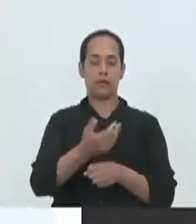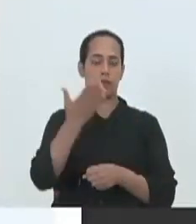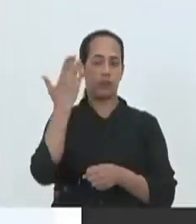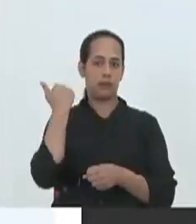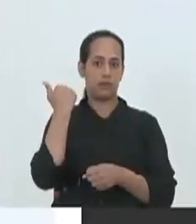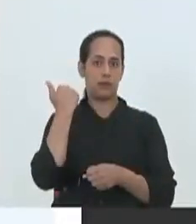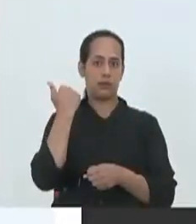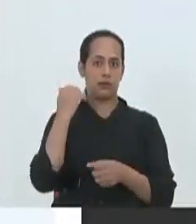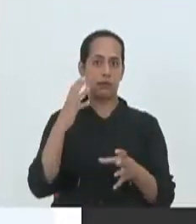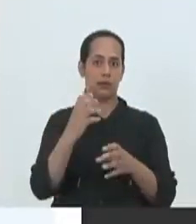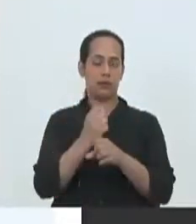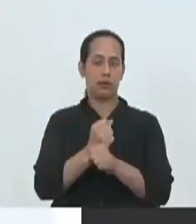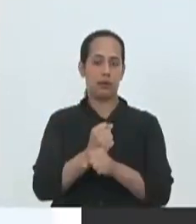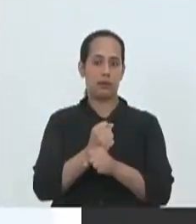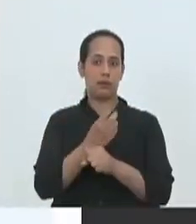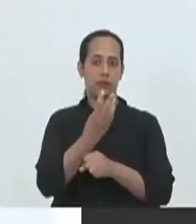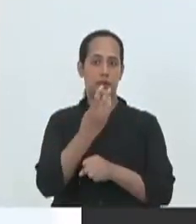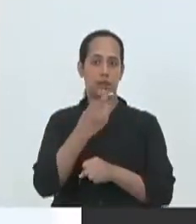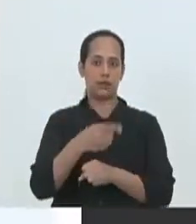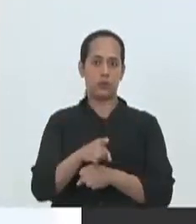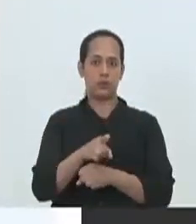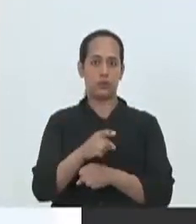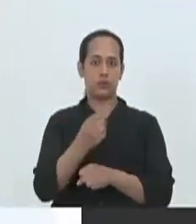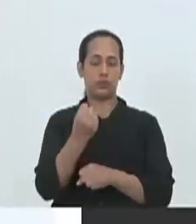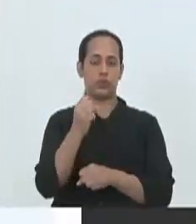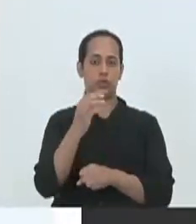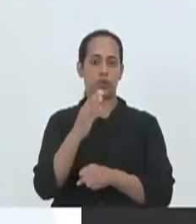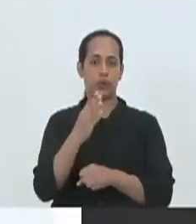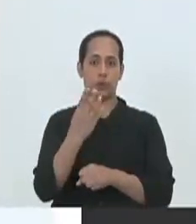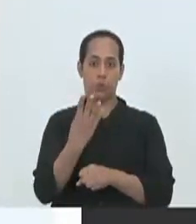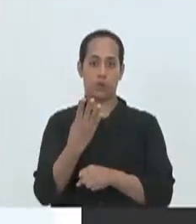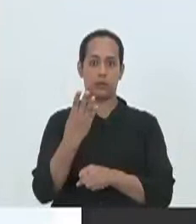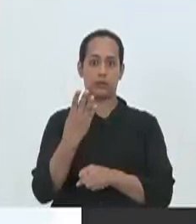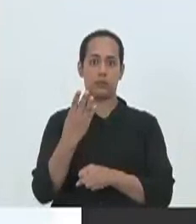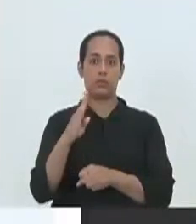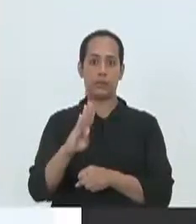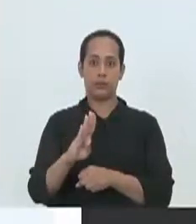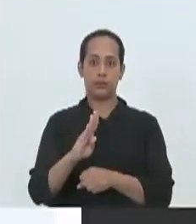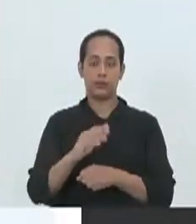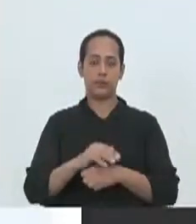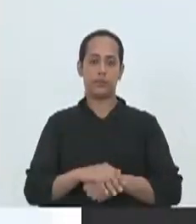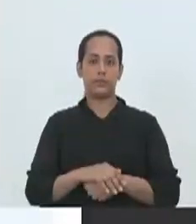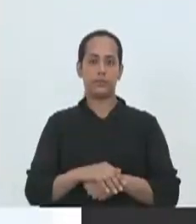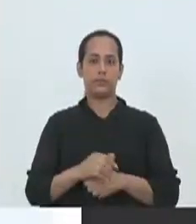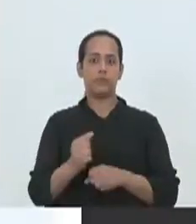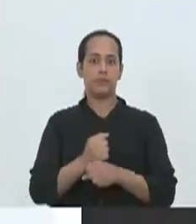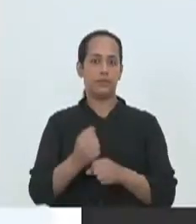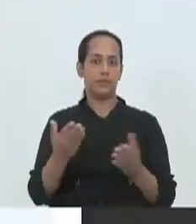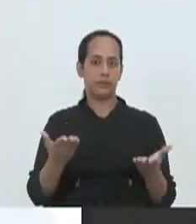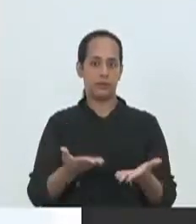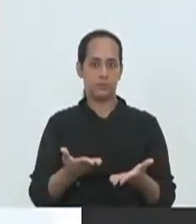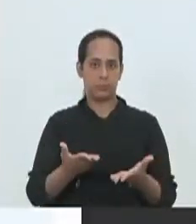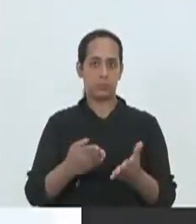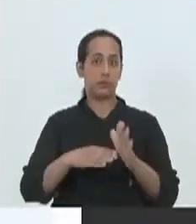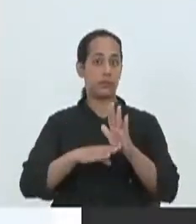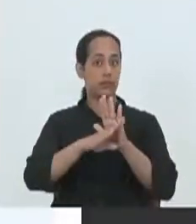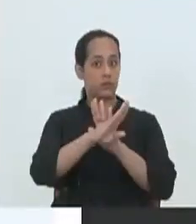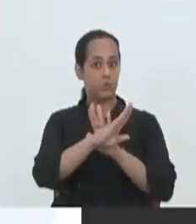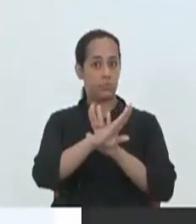3. 84 bi já em 2023 3.98 um aumento de